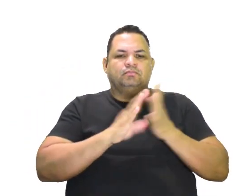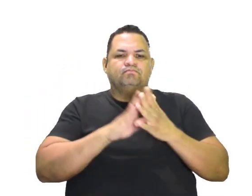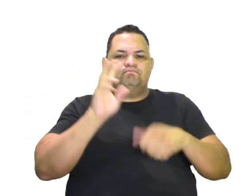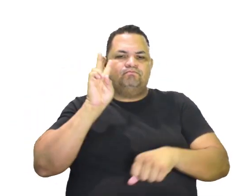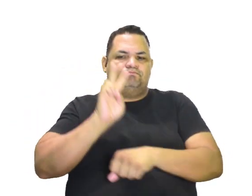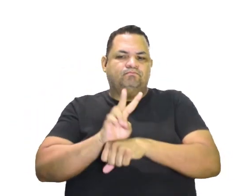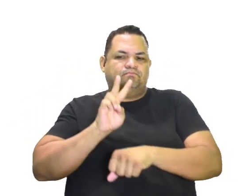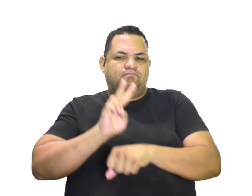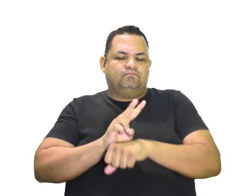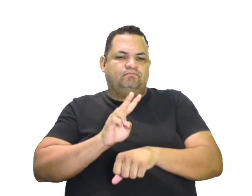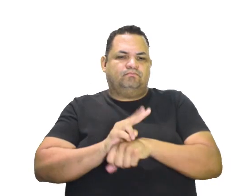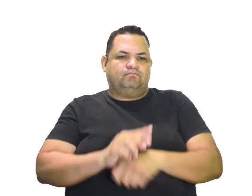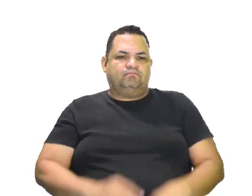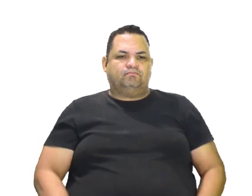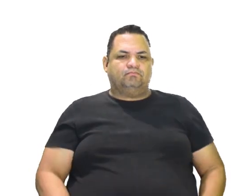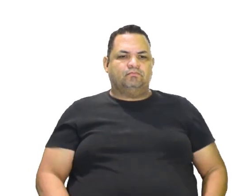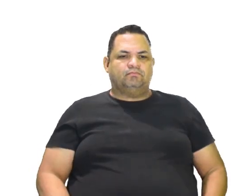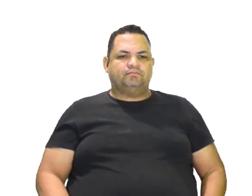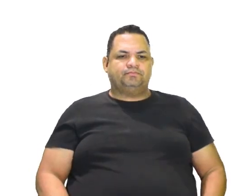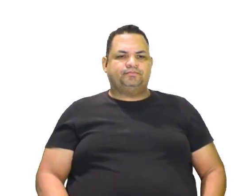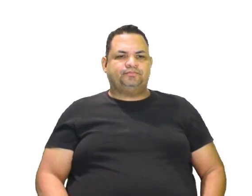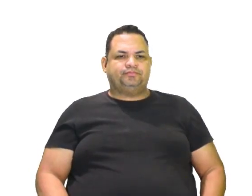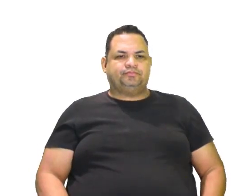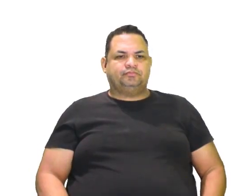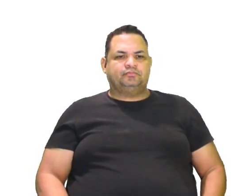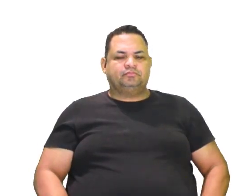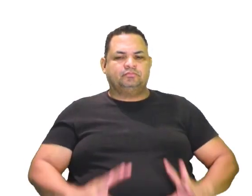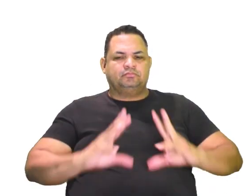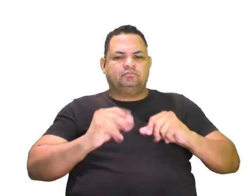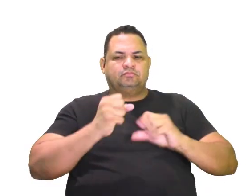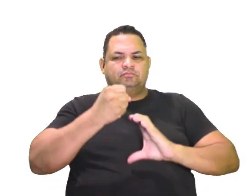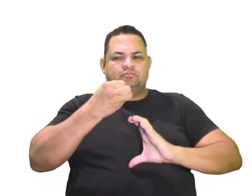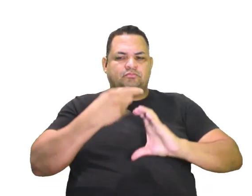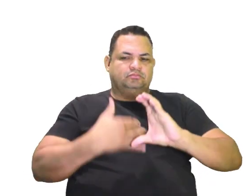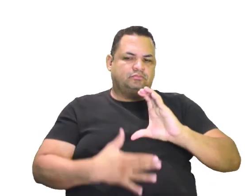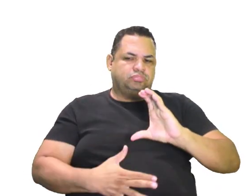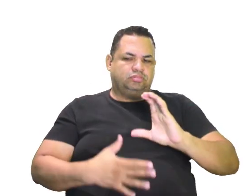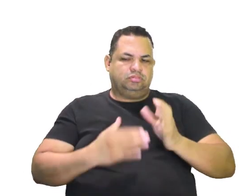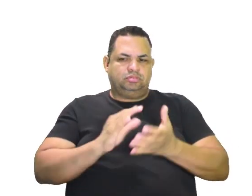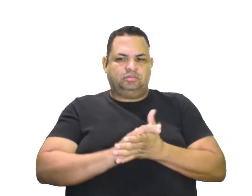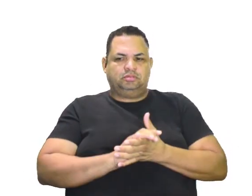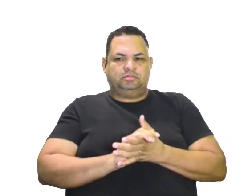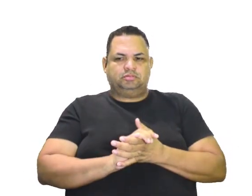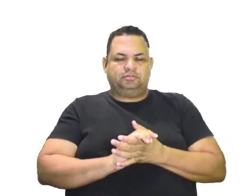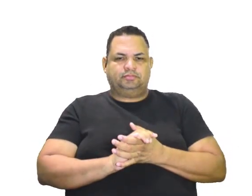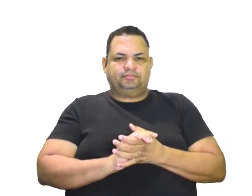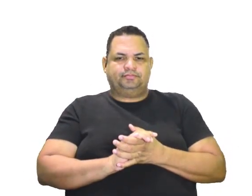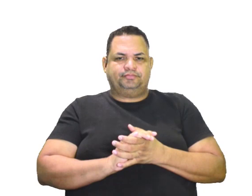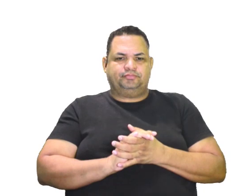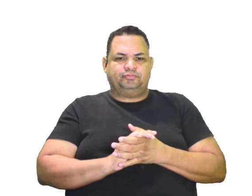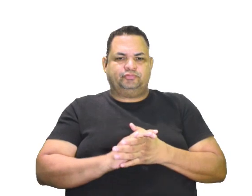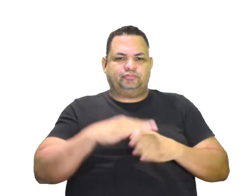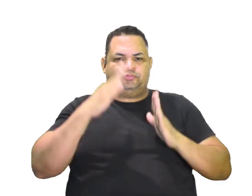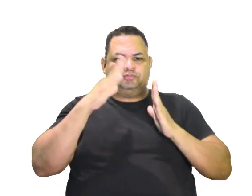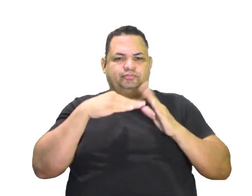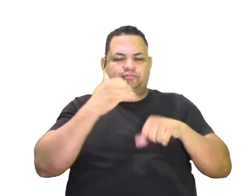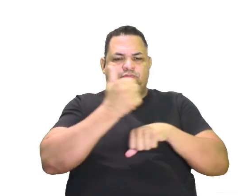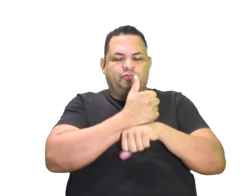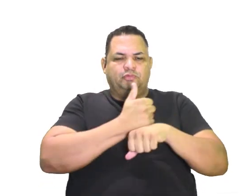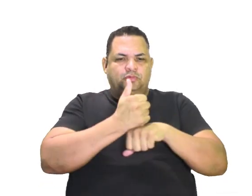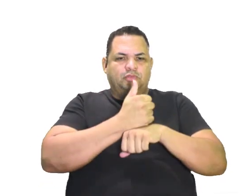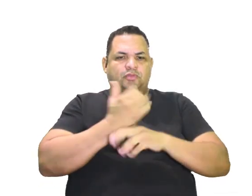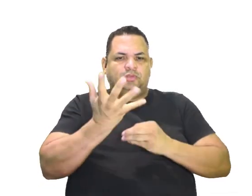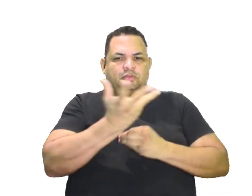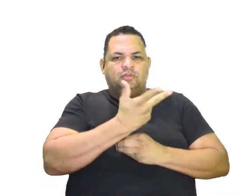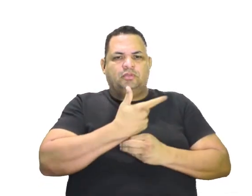Então estamos aí colocando para vocês todas as características do genial aí, do grande pintor,